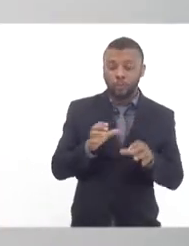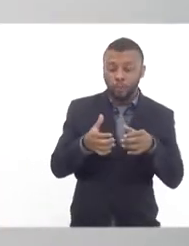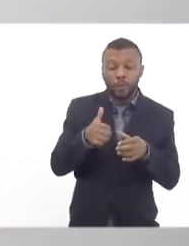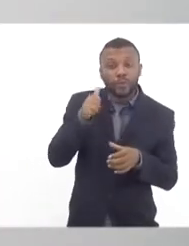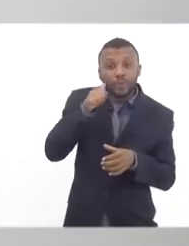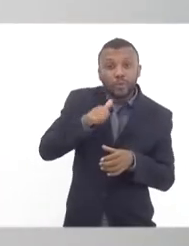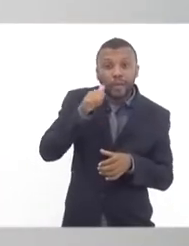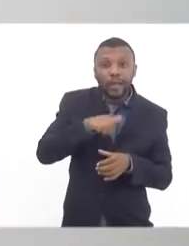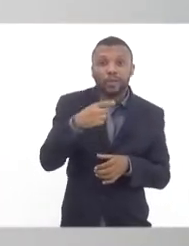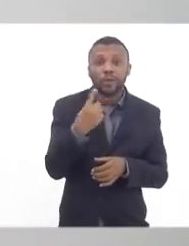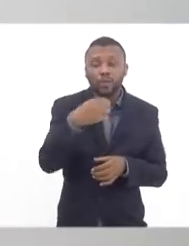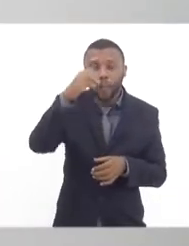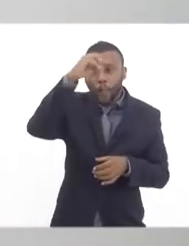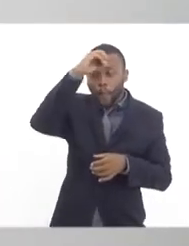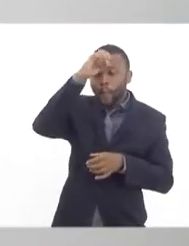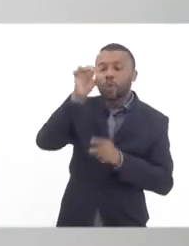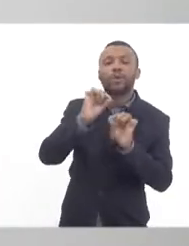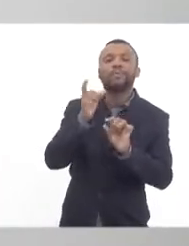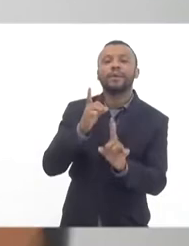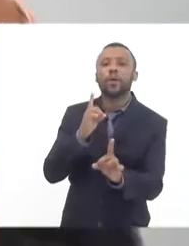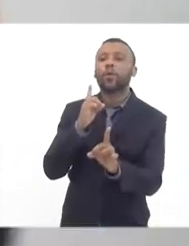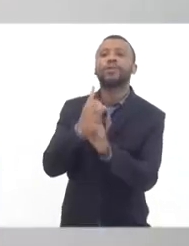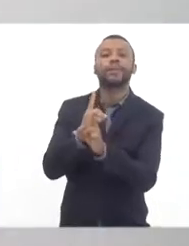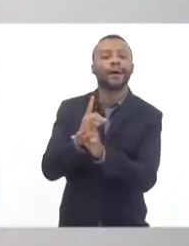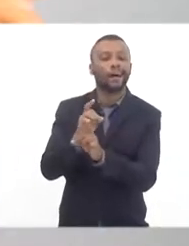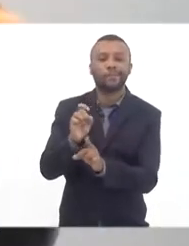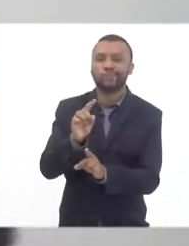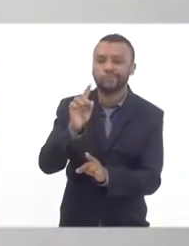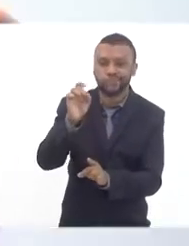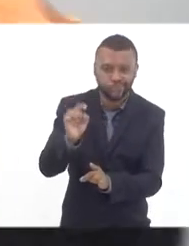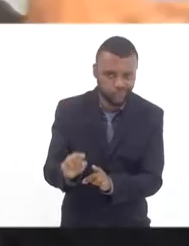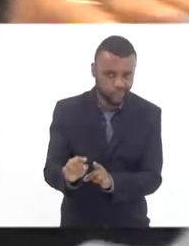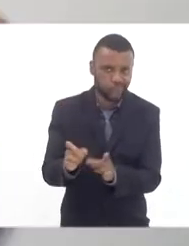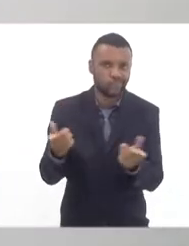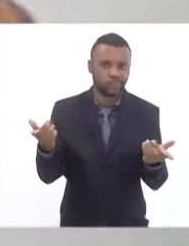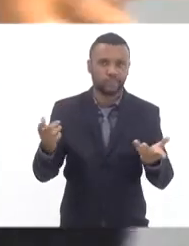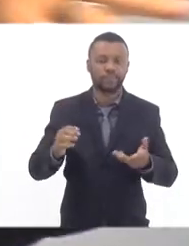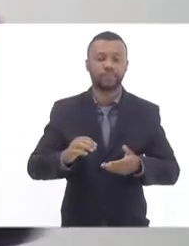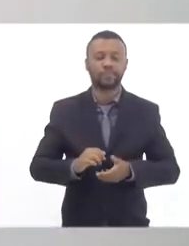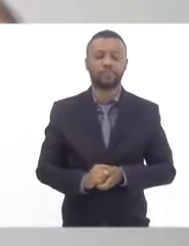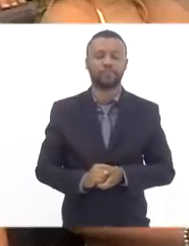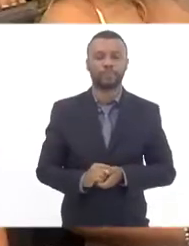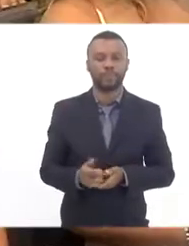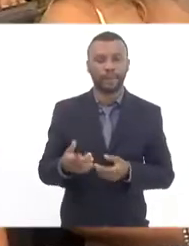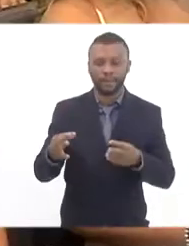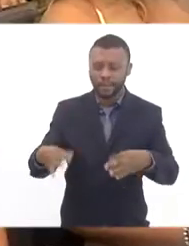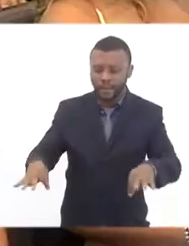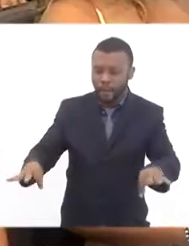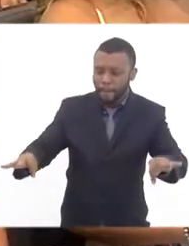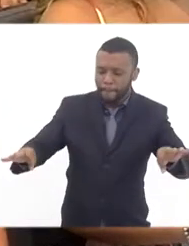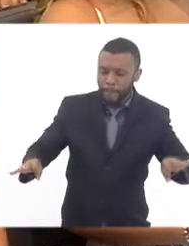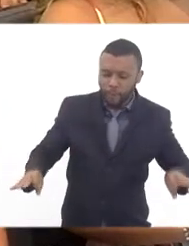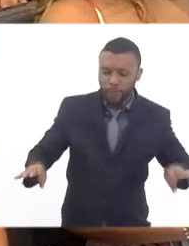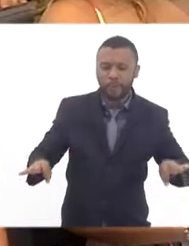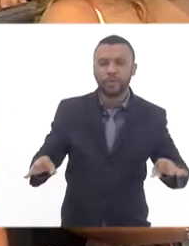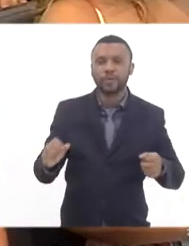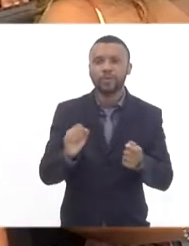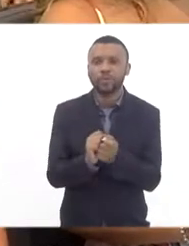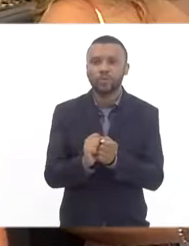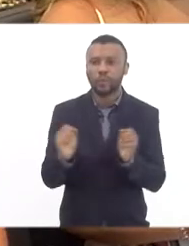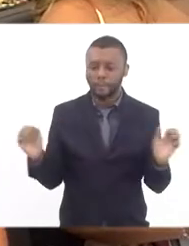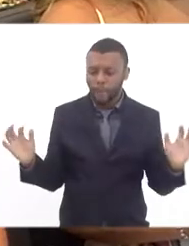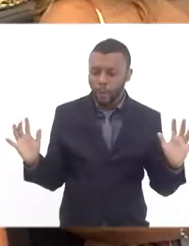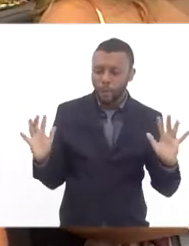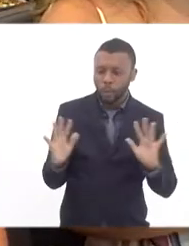não sabia o que, que a gente ia encontrar, né? Fazia um piquenique ali conjunto, ninguém ia